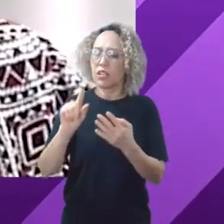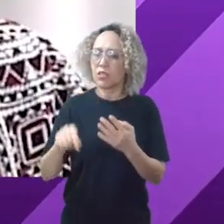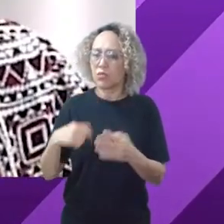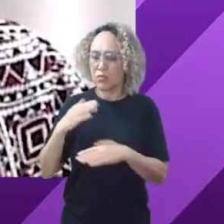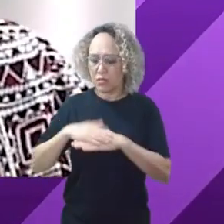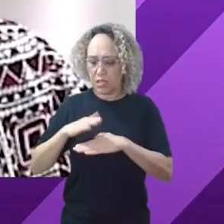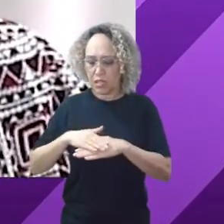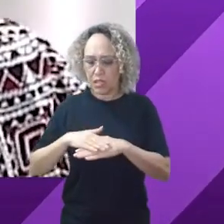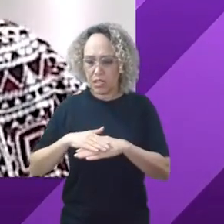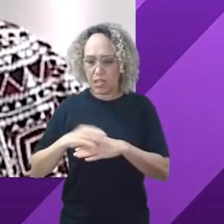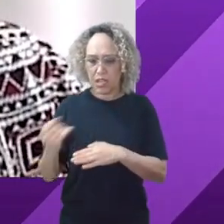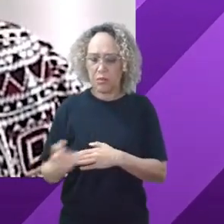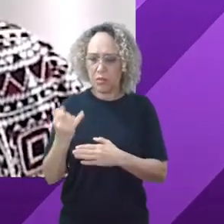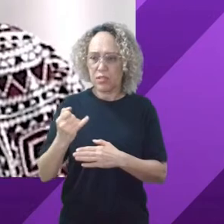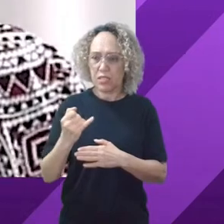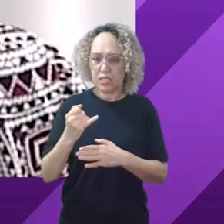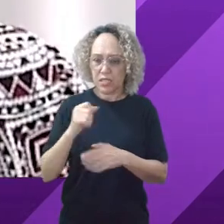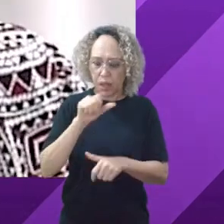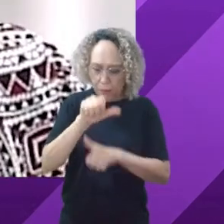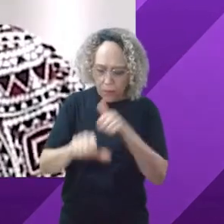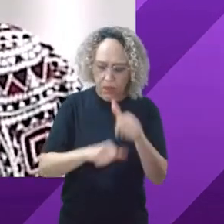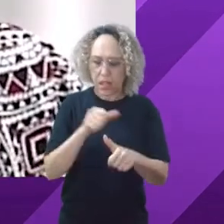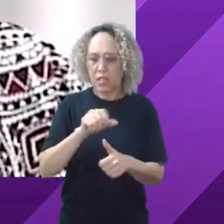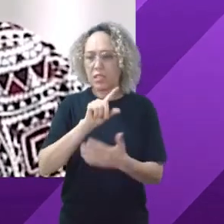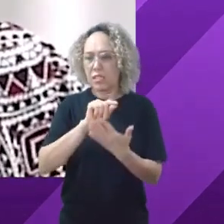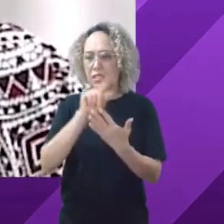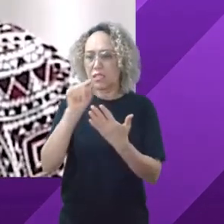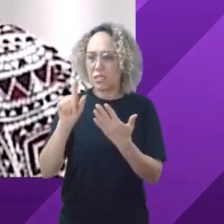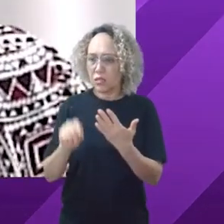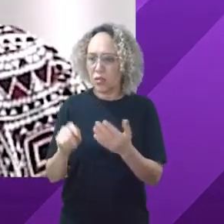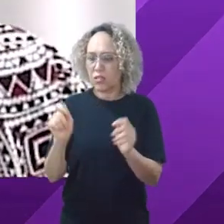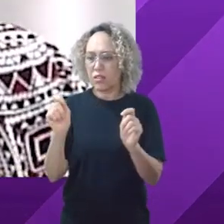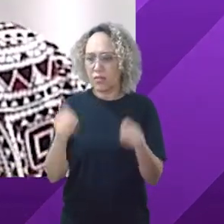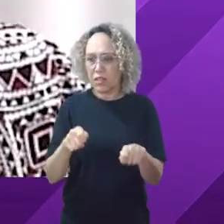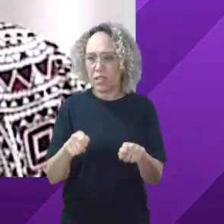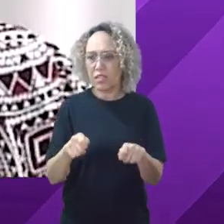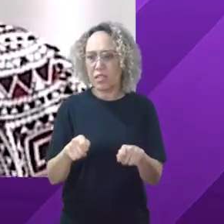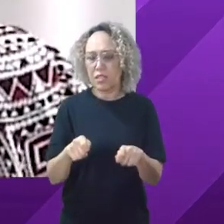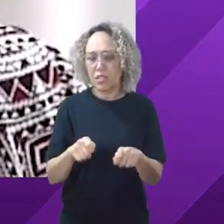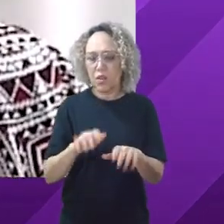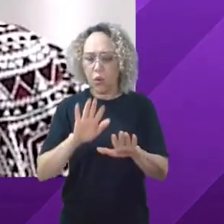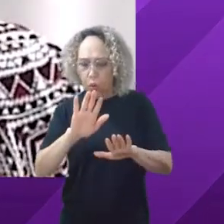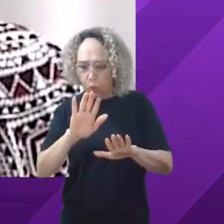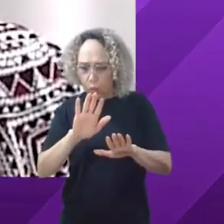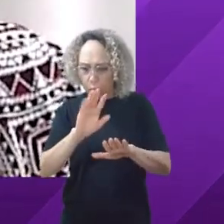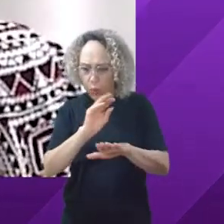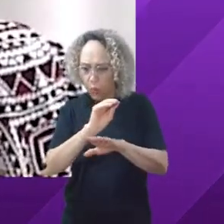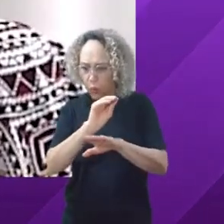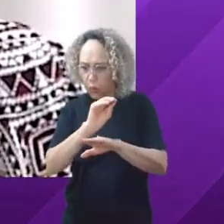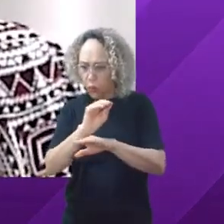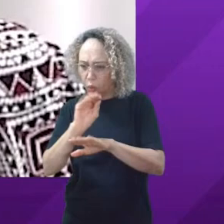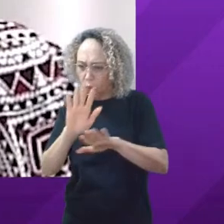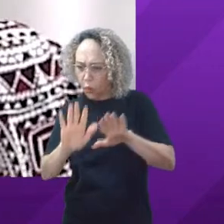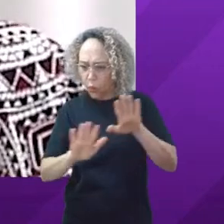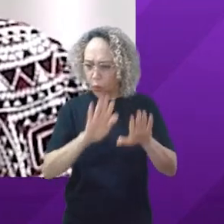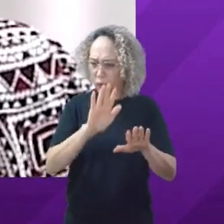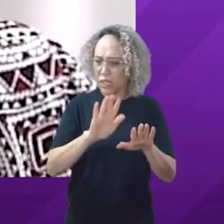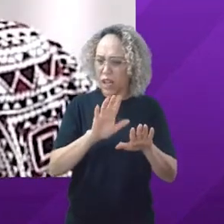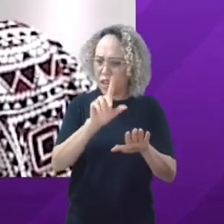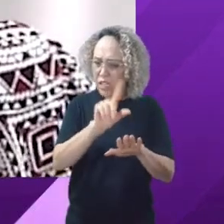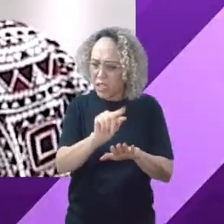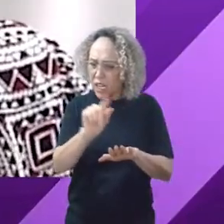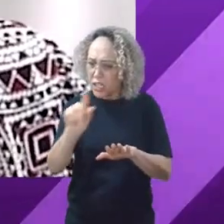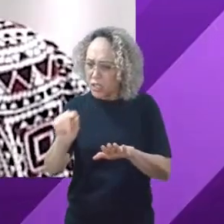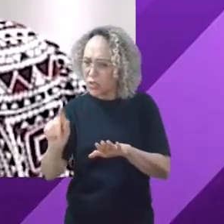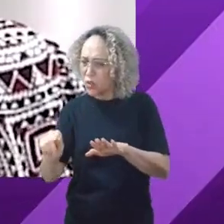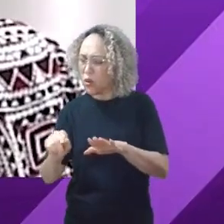essa alteração de escolhas seja feita com cuidado na escolha do trabalho e,